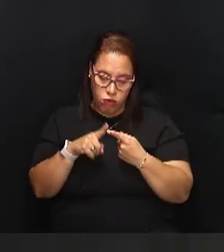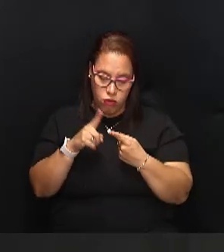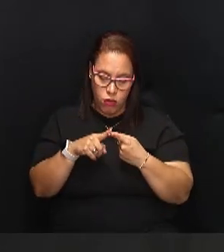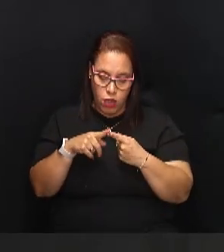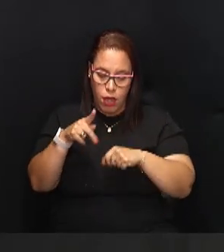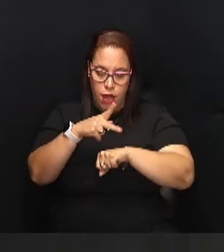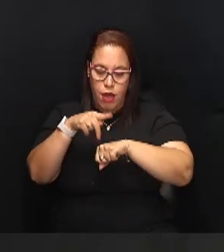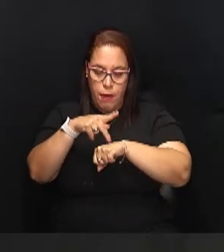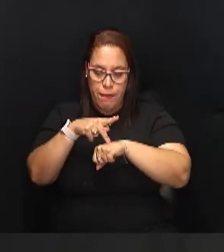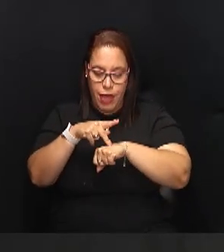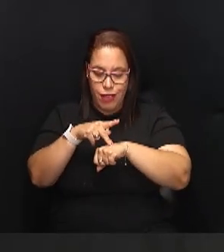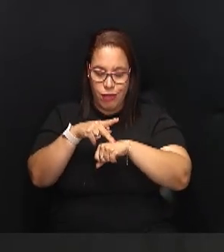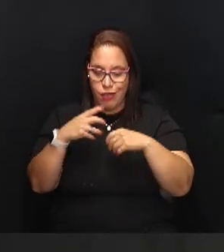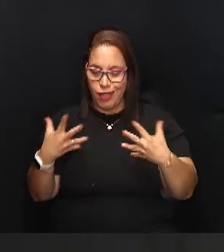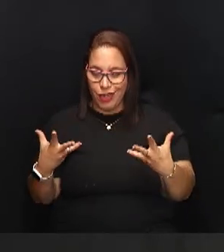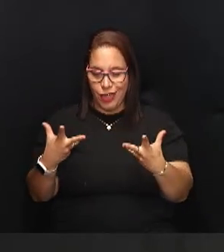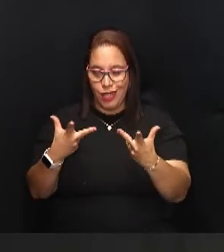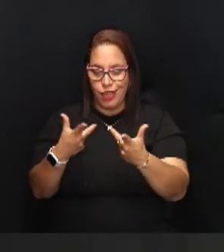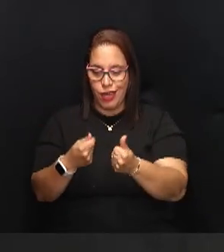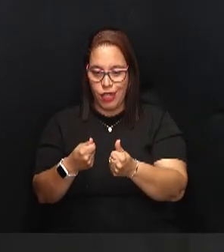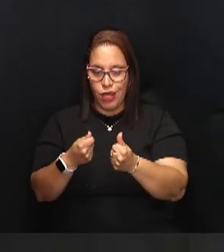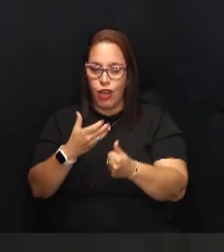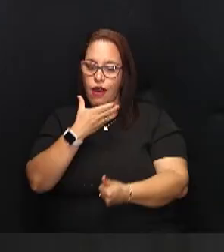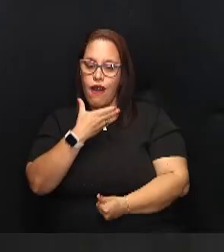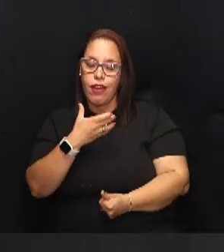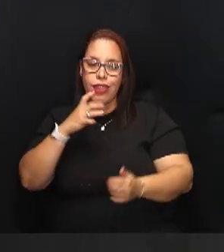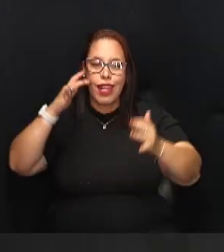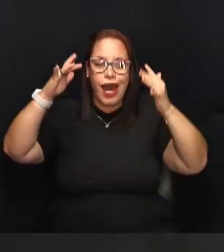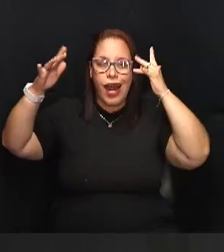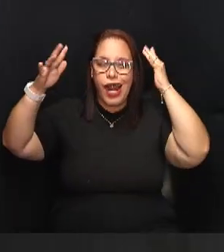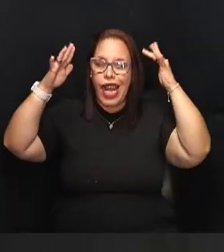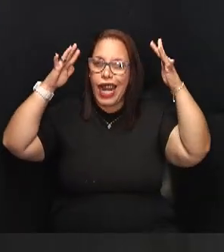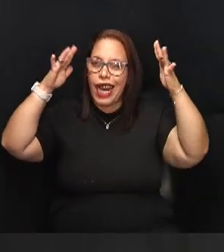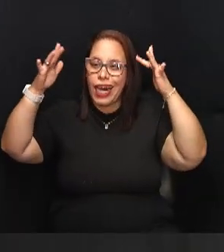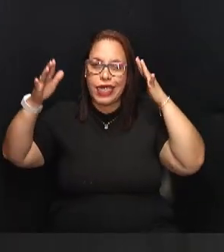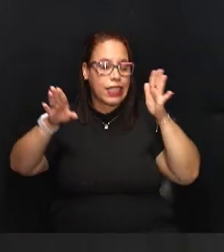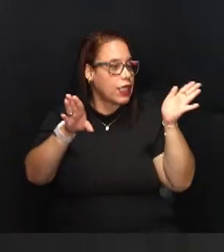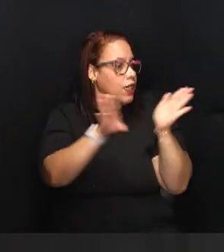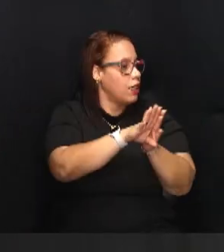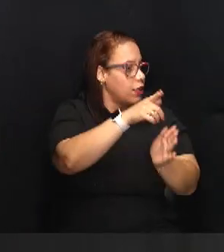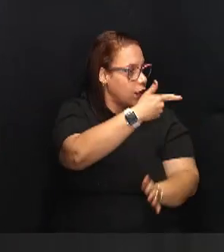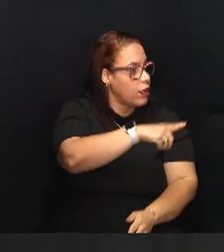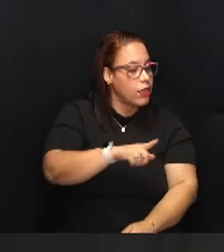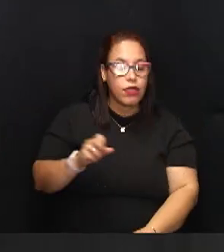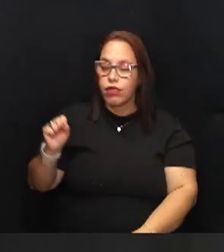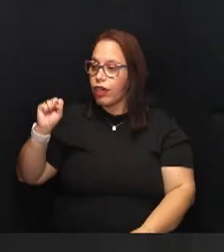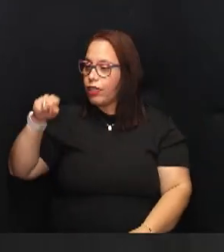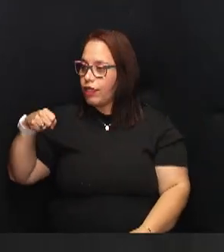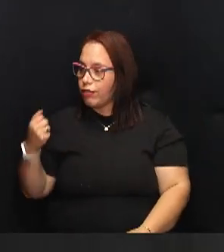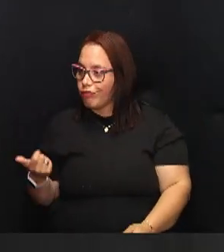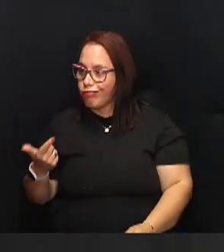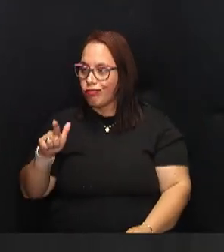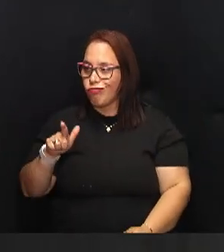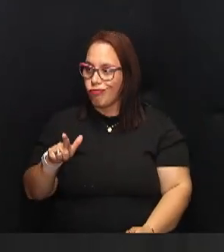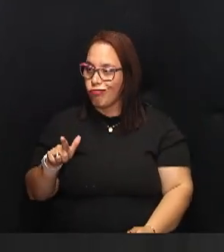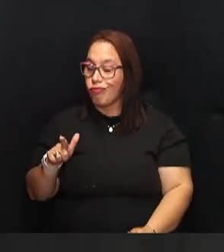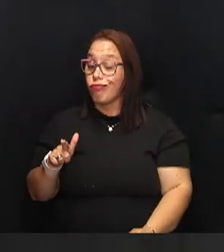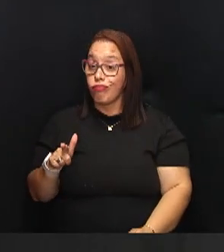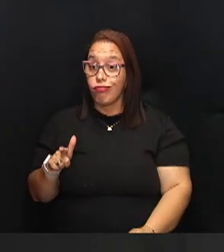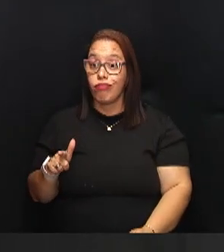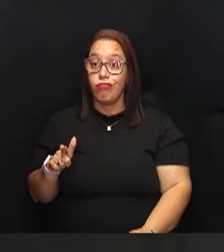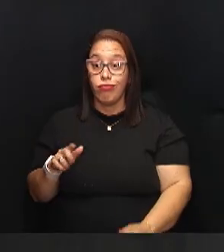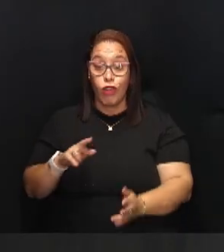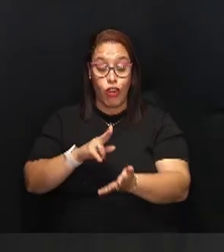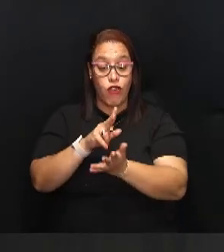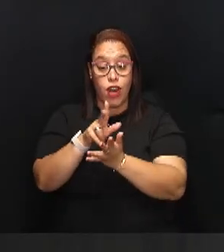Páscoa Encantada, né, o Natal dos Sonhos. O Natal está chegando de novo. Está chegando, né? Final do ano temos aí